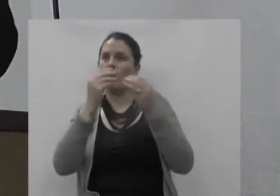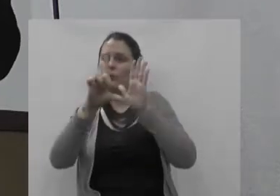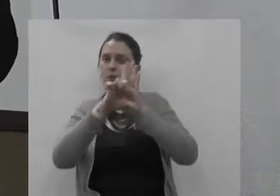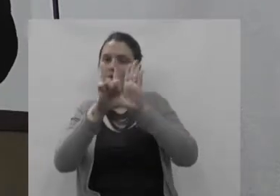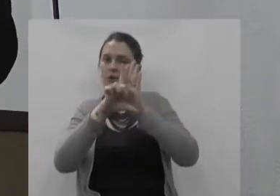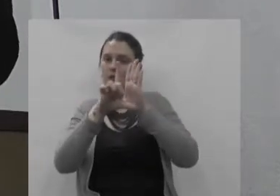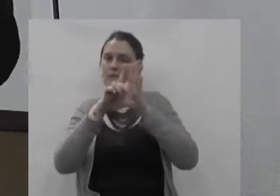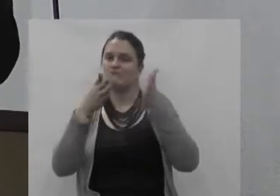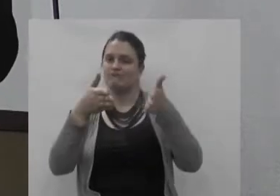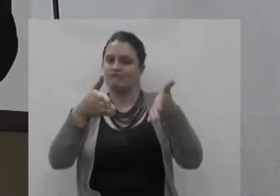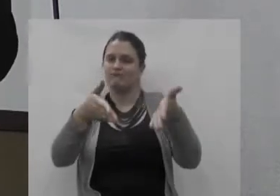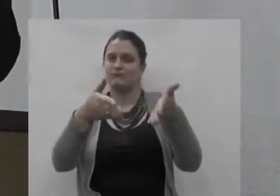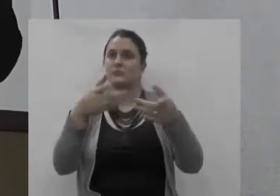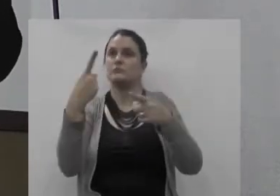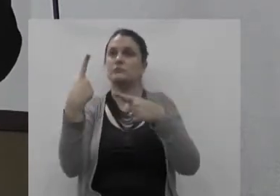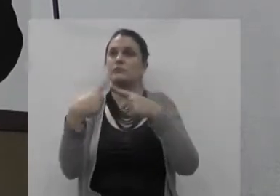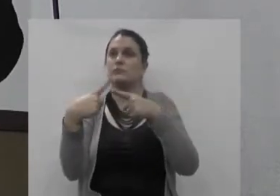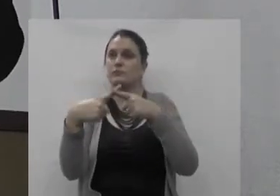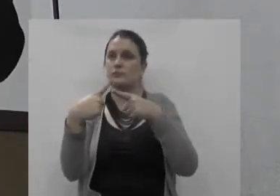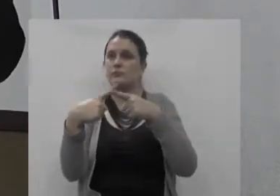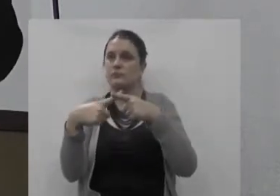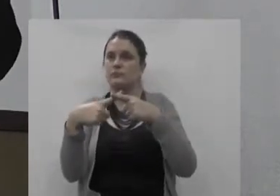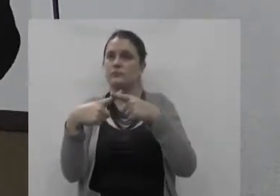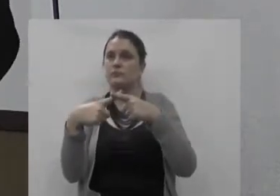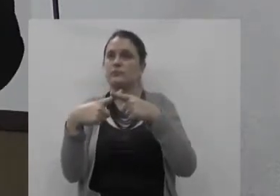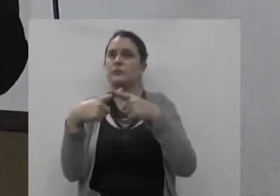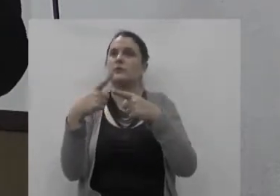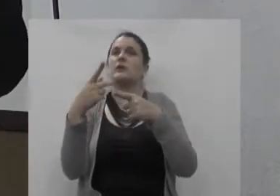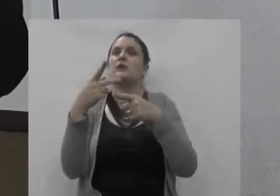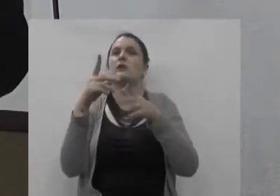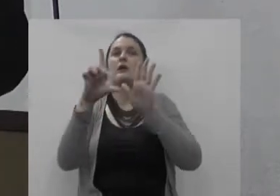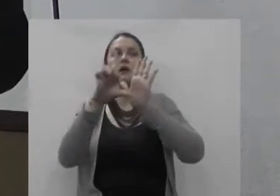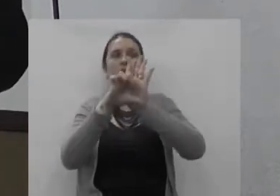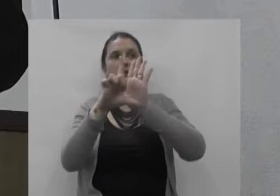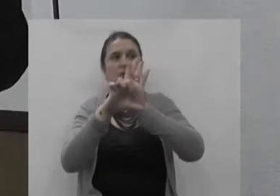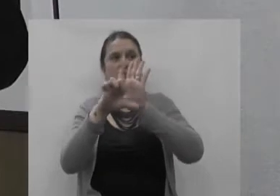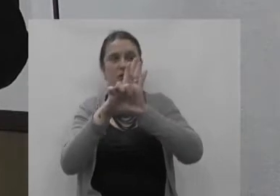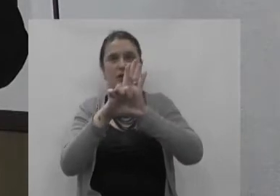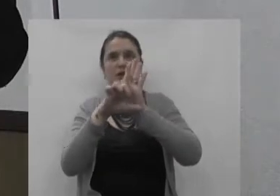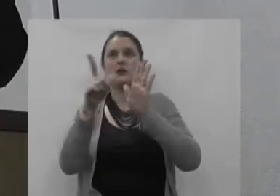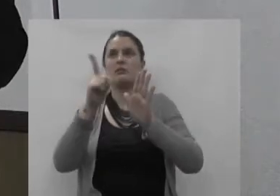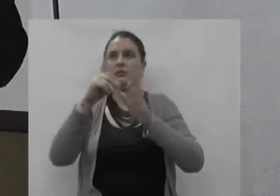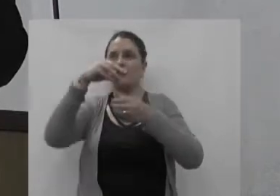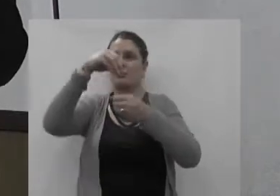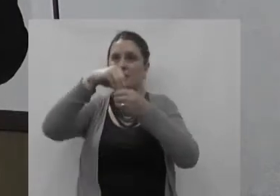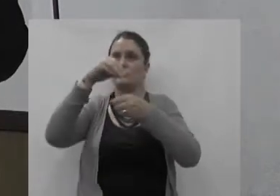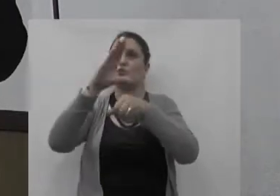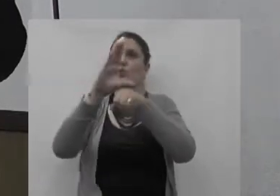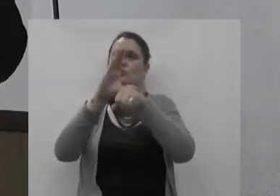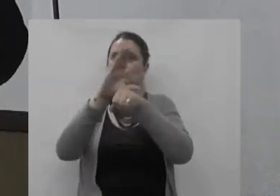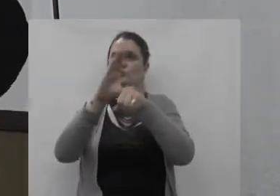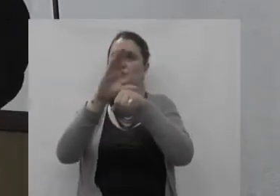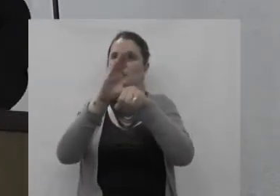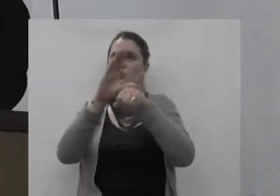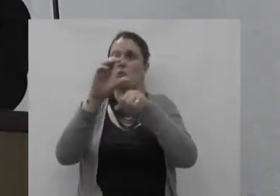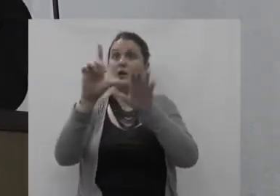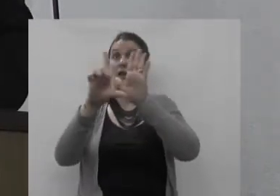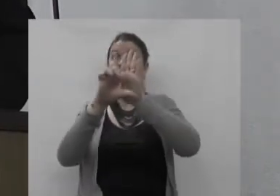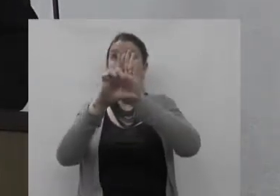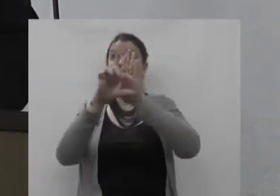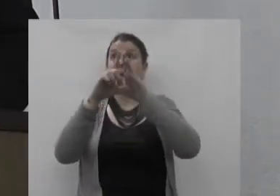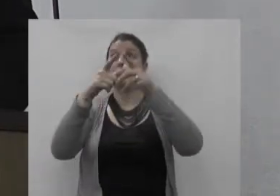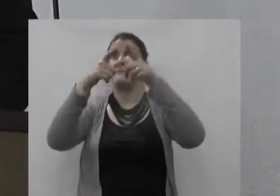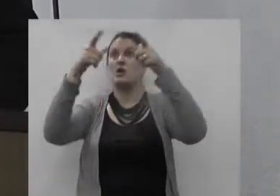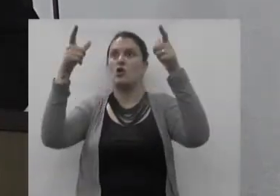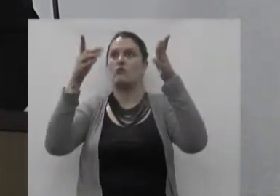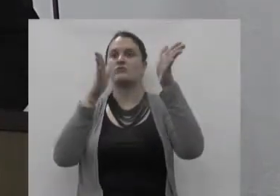legislar nesse sentido, porque as leis que estão na Constituição e as leis maiores, elas servem para